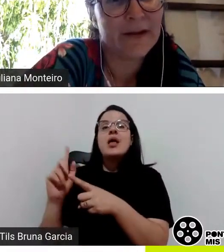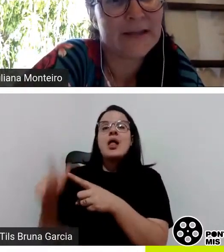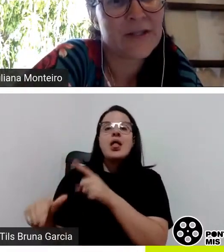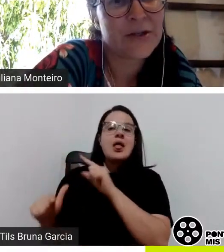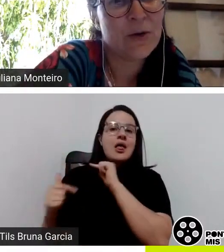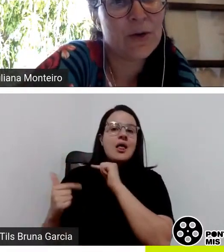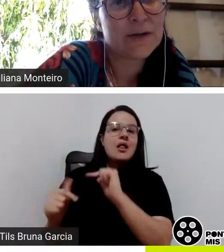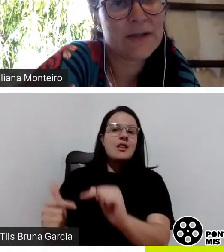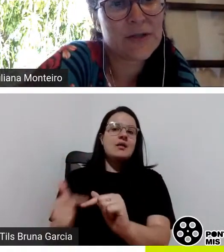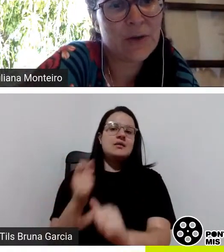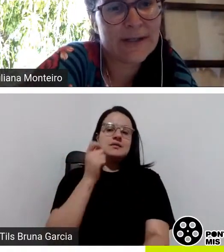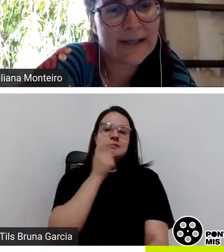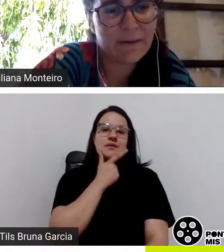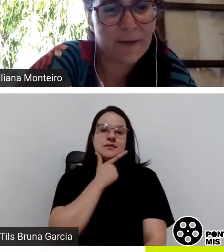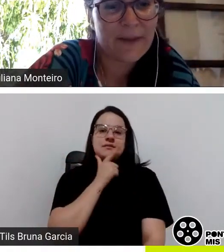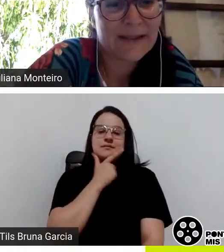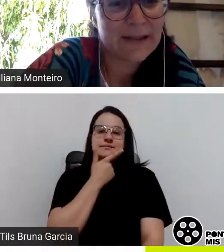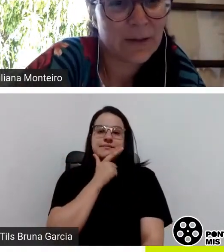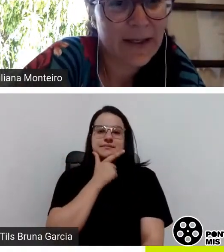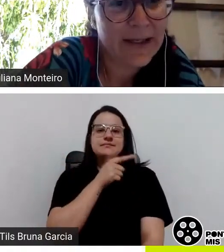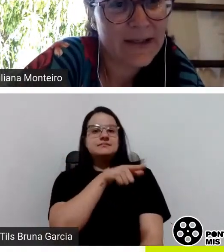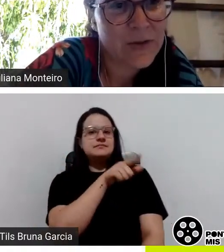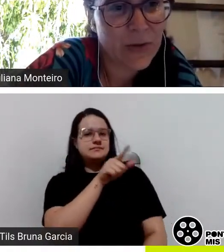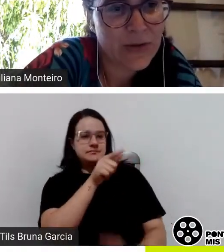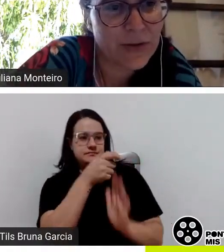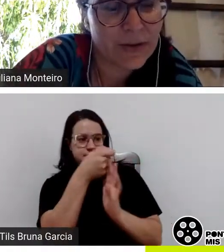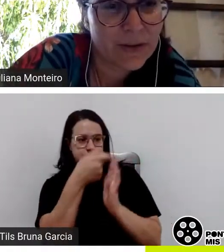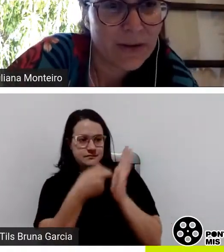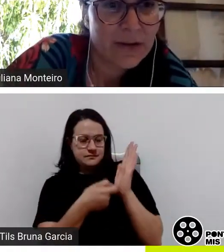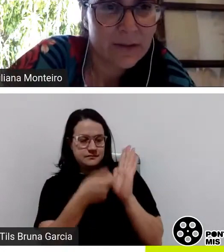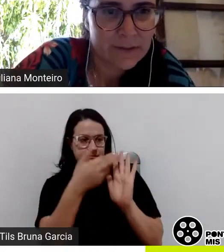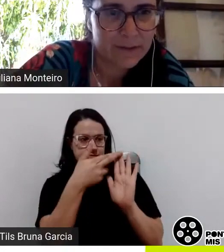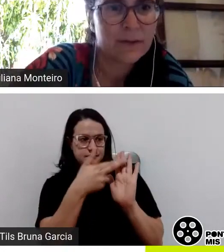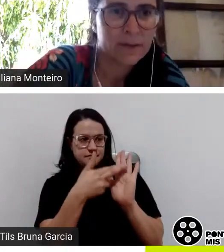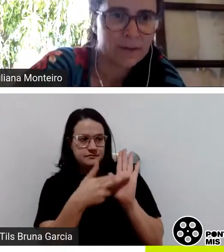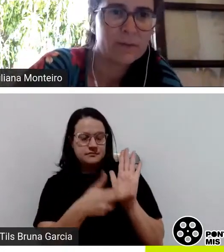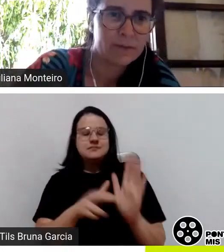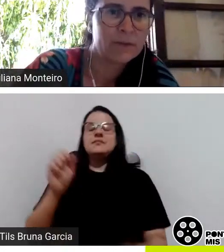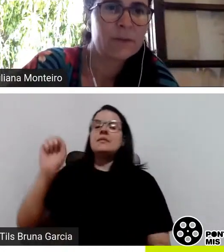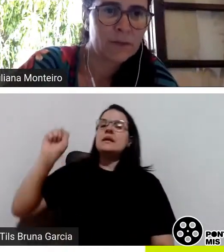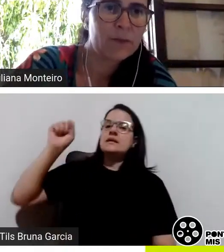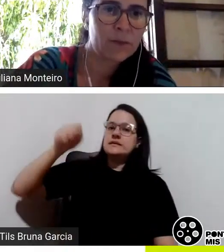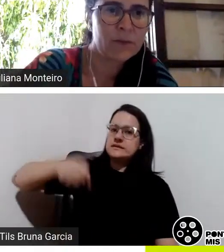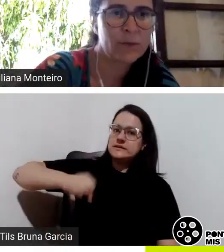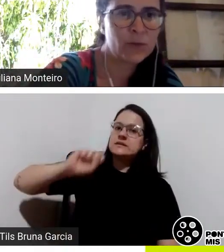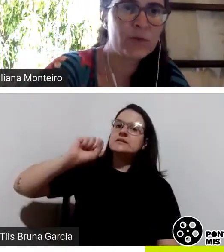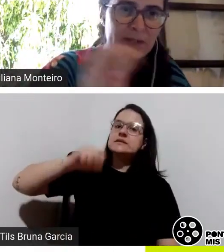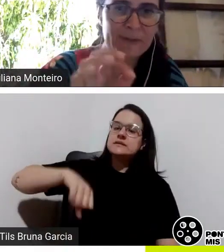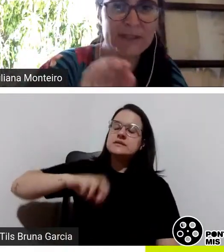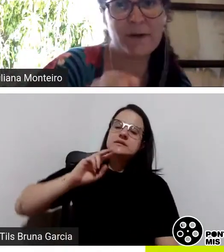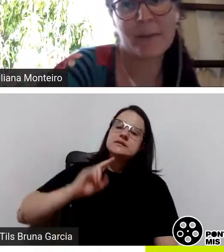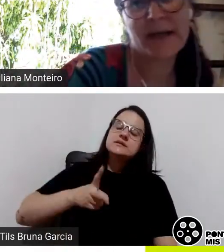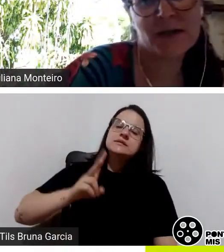Né? E aí tu precisa... Você chegou a escrever pensando Sim, neles, todo o tempo, Jorge? Todo o tempo.